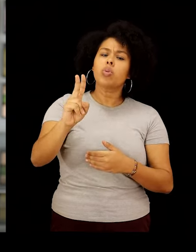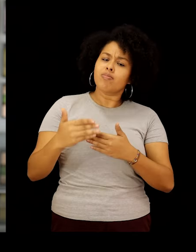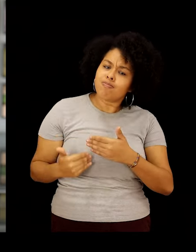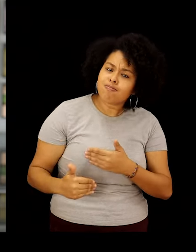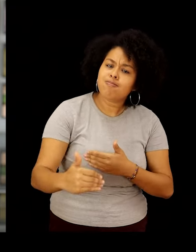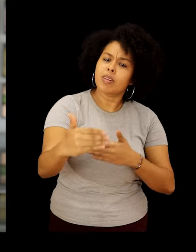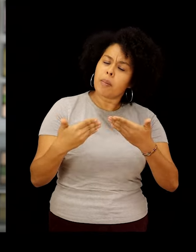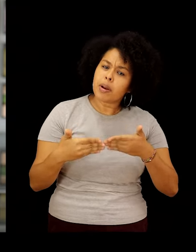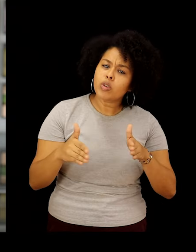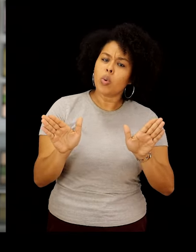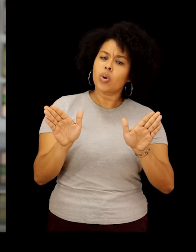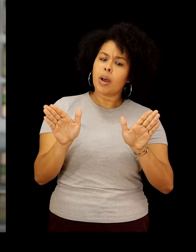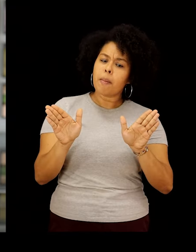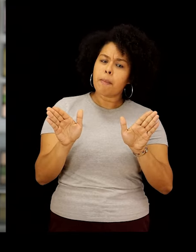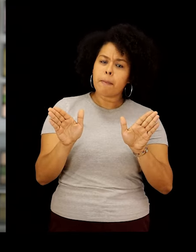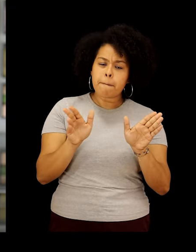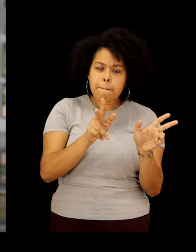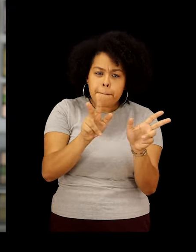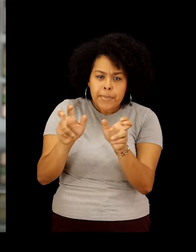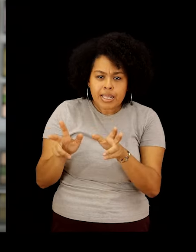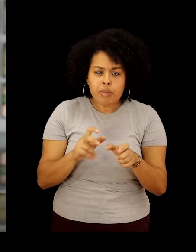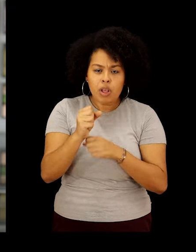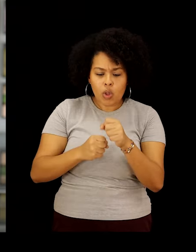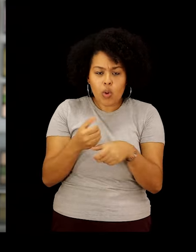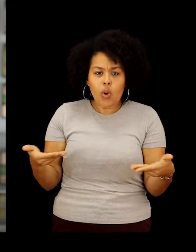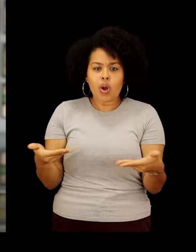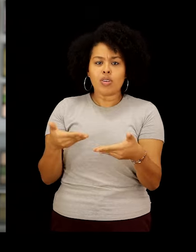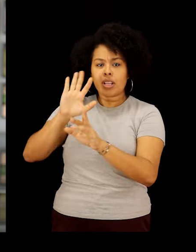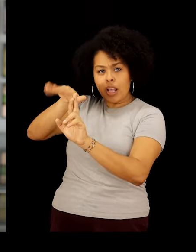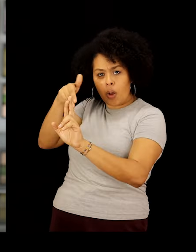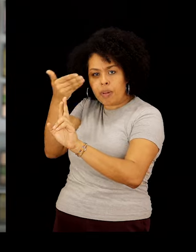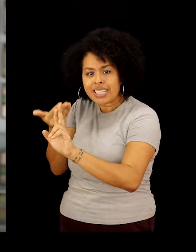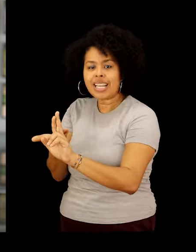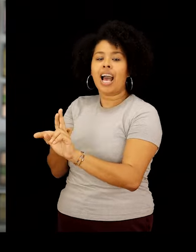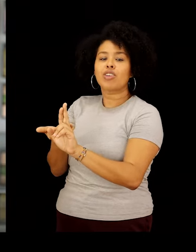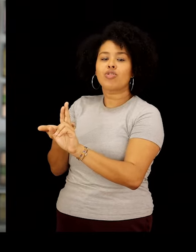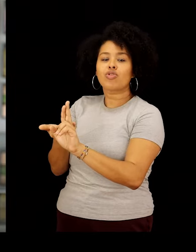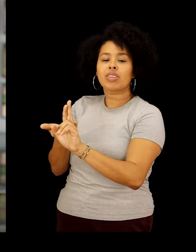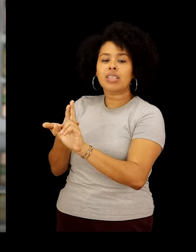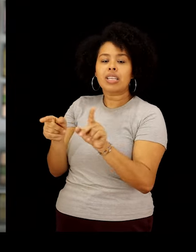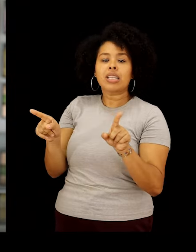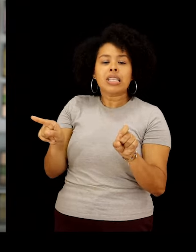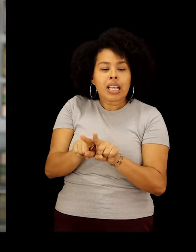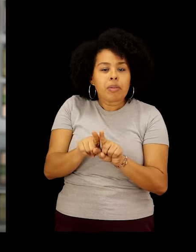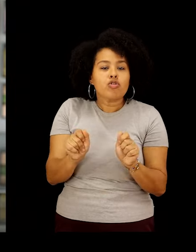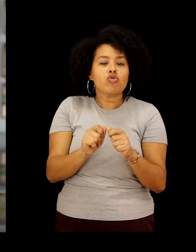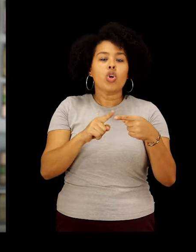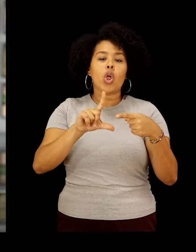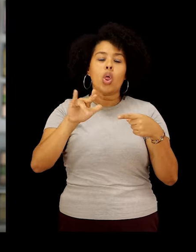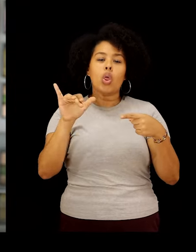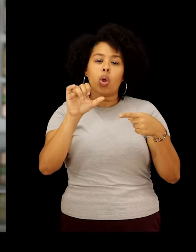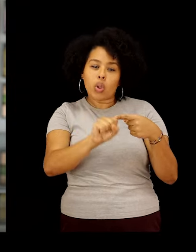abertura, ver como esse ano vimos essa homenagem a Naná, com Lucas dos Prazeres, que